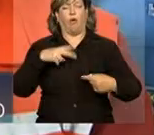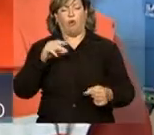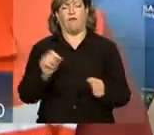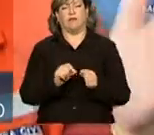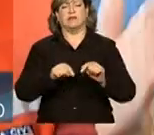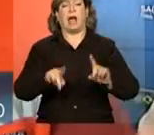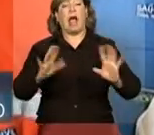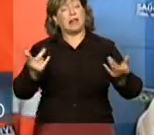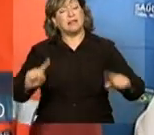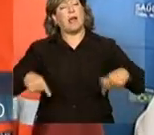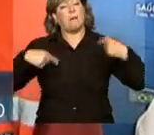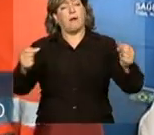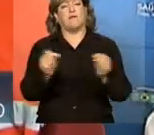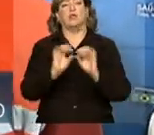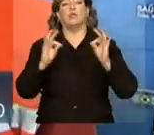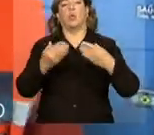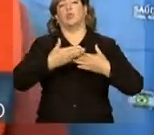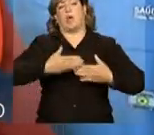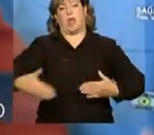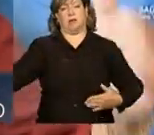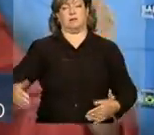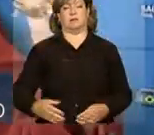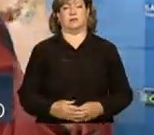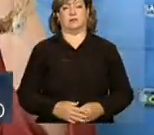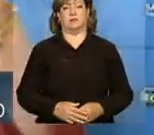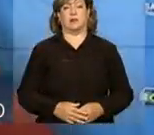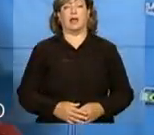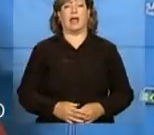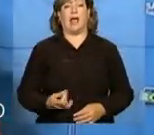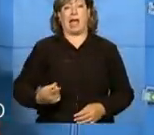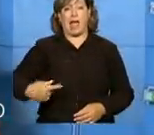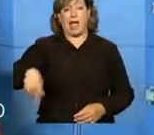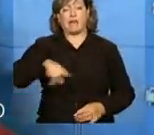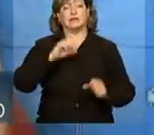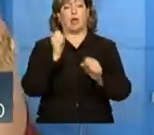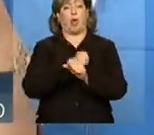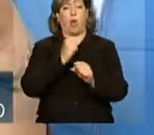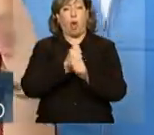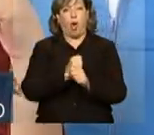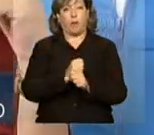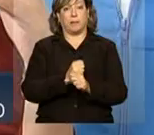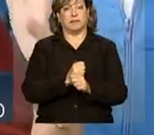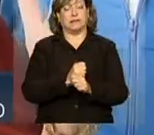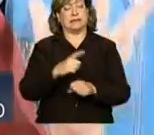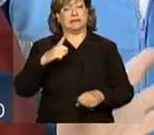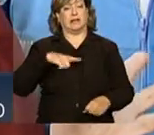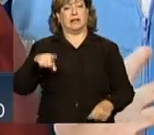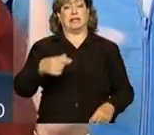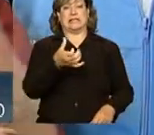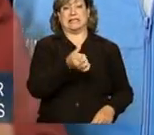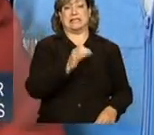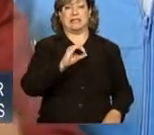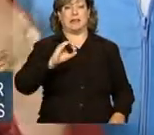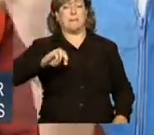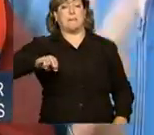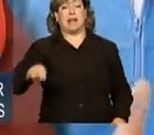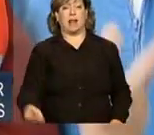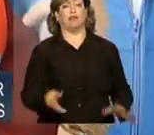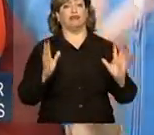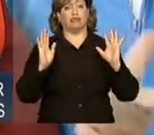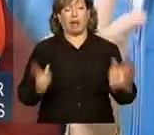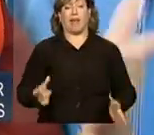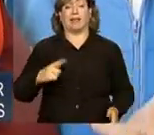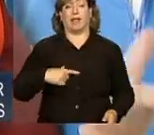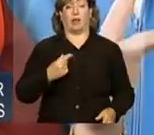Aí depois eu faço todo o resto. Essas obras que estão lá, que são os 600 milhões, que já estão